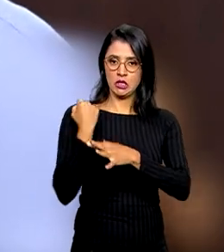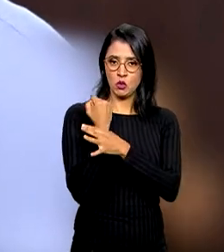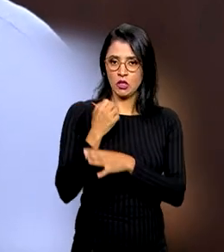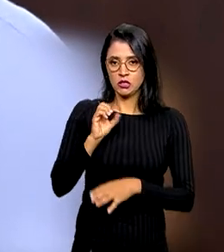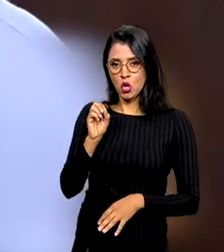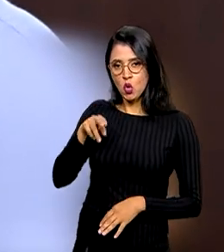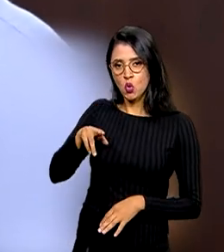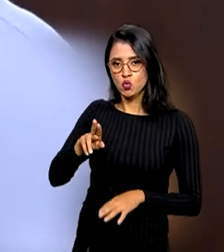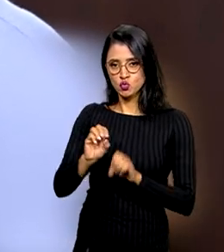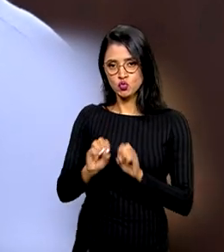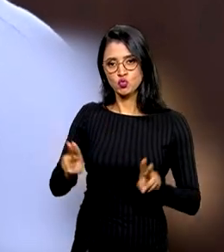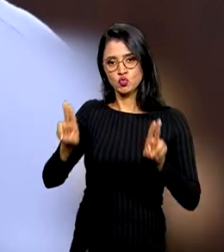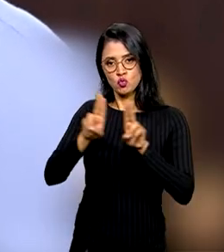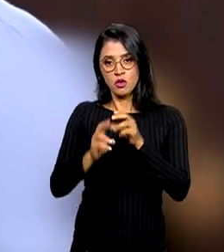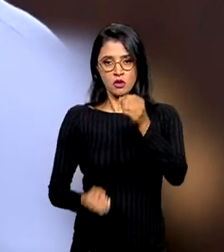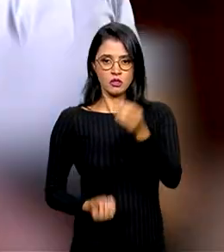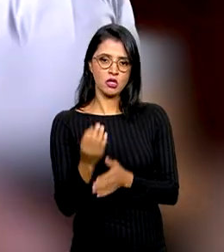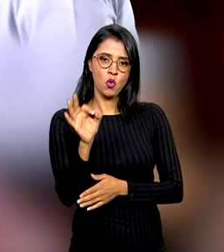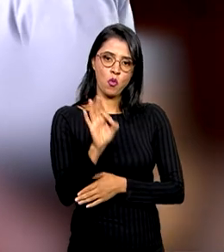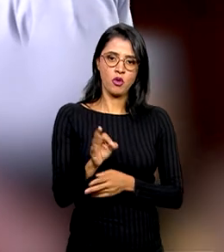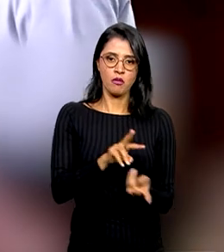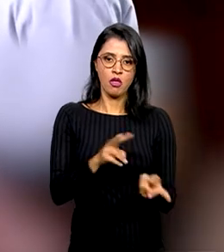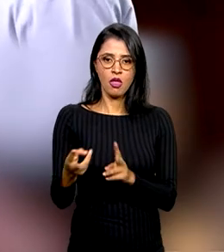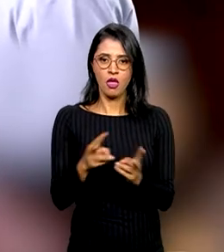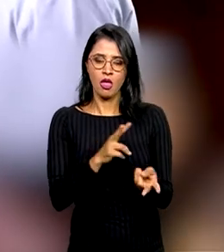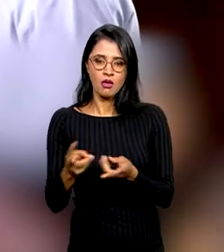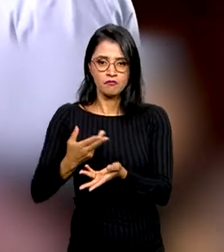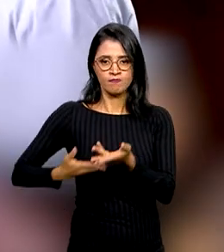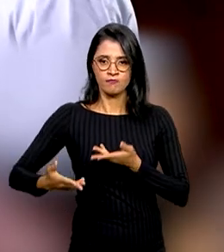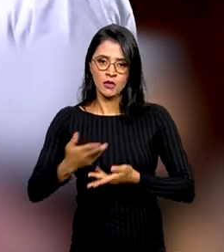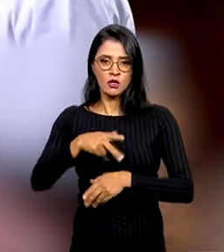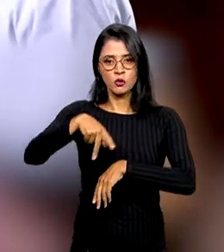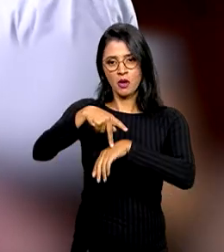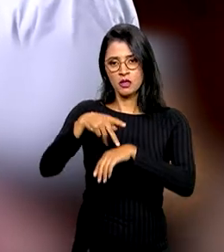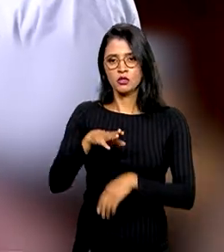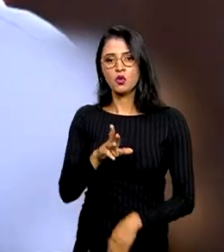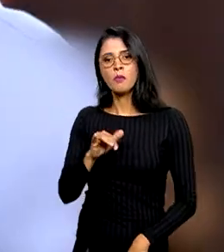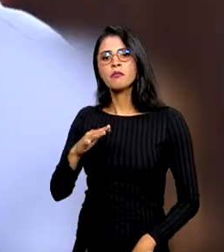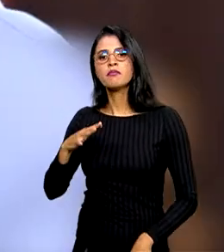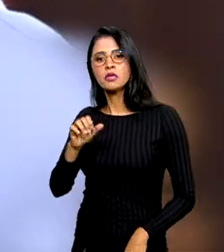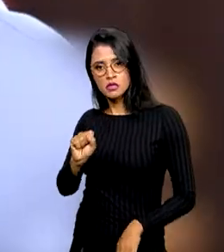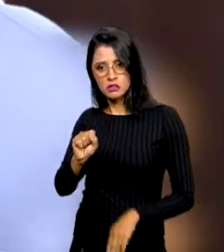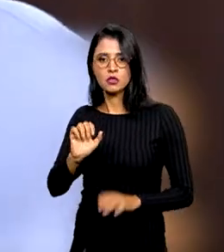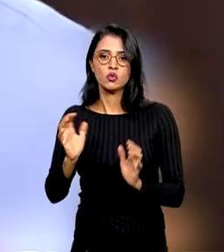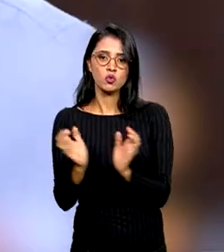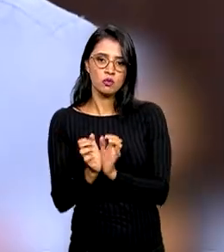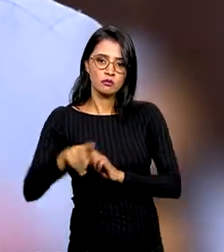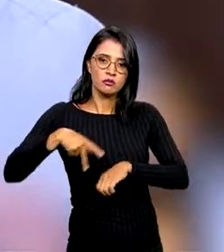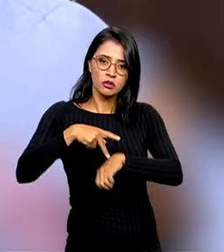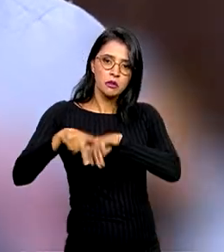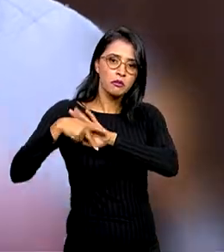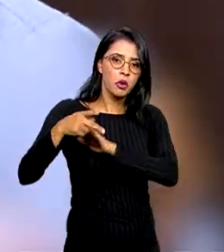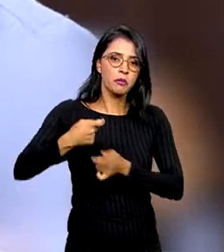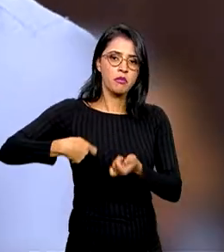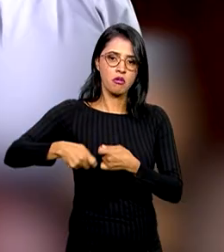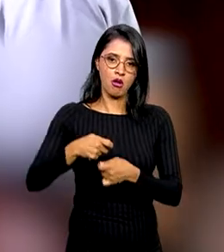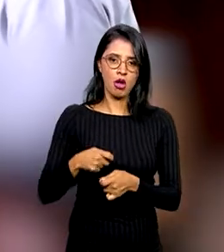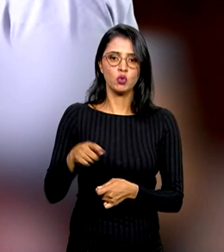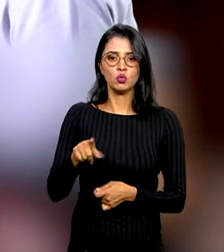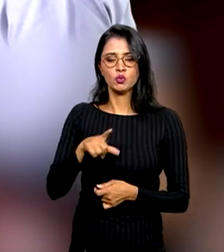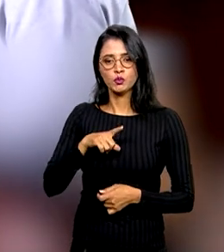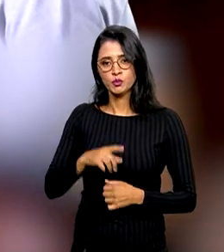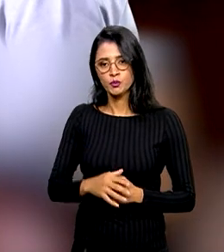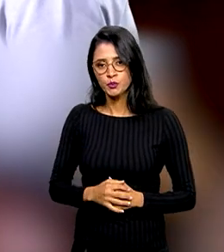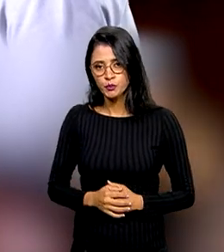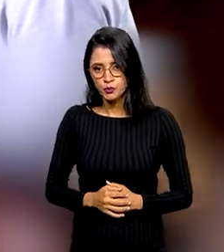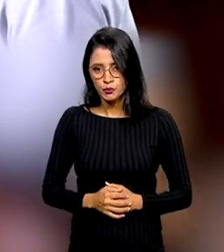a criação de uma moeda para transações comerciais entre os países dos BRICS, o grupo de países de mercado emergente. Eu